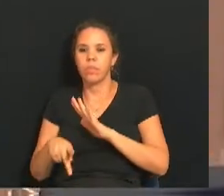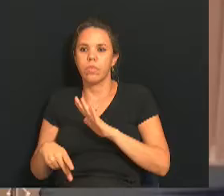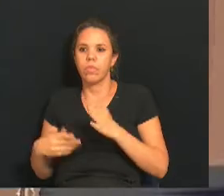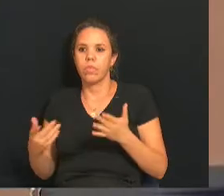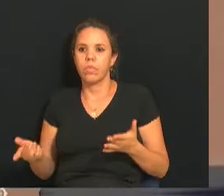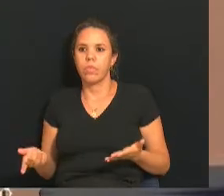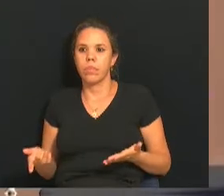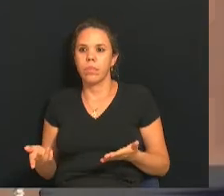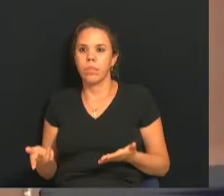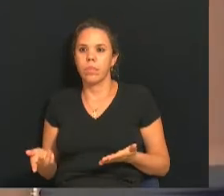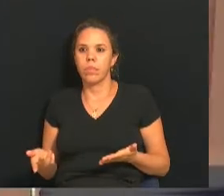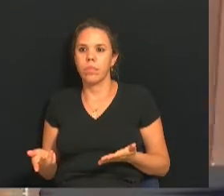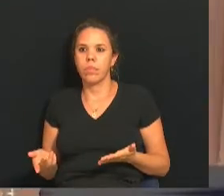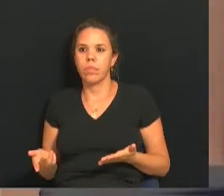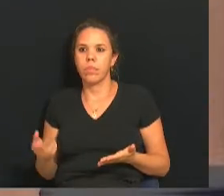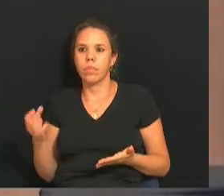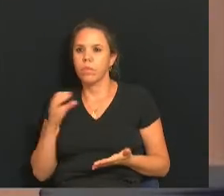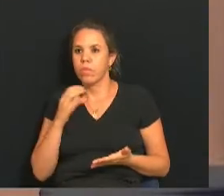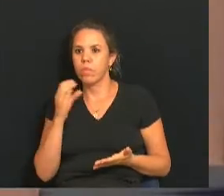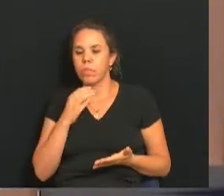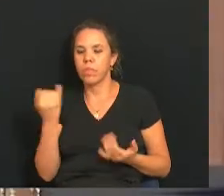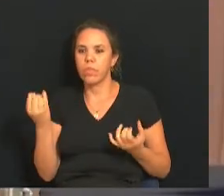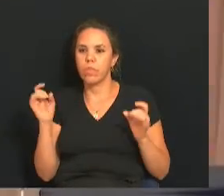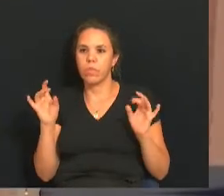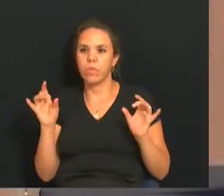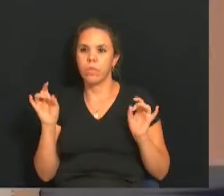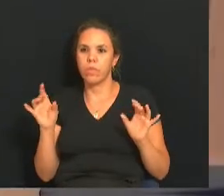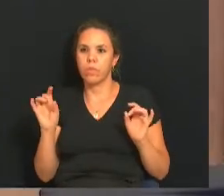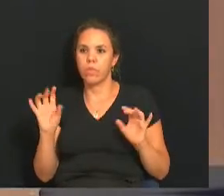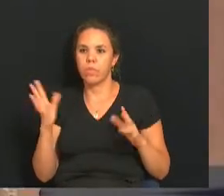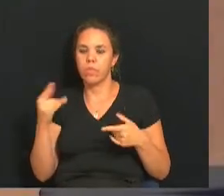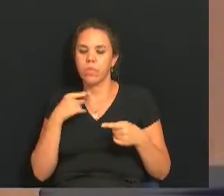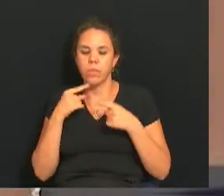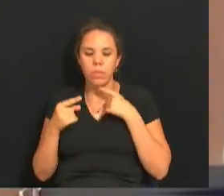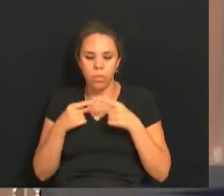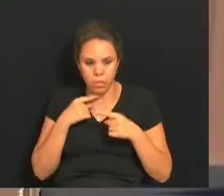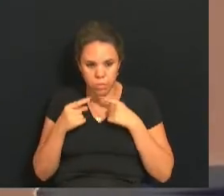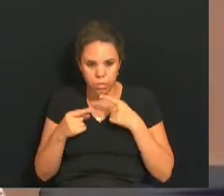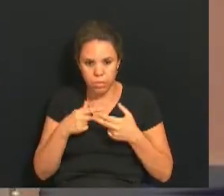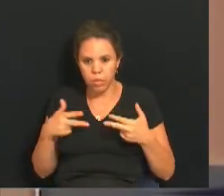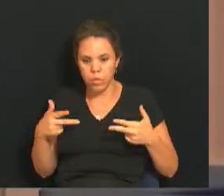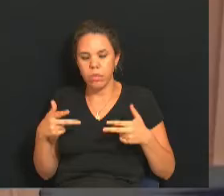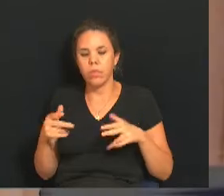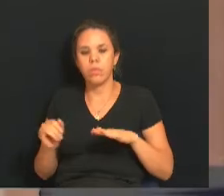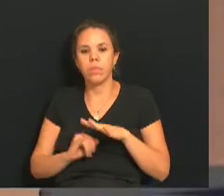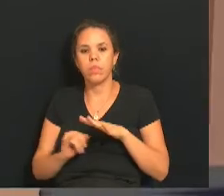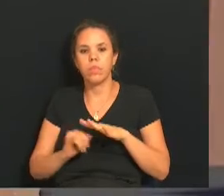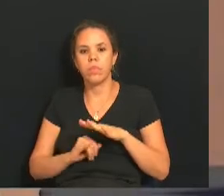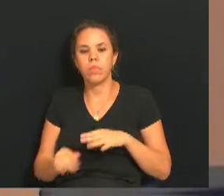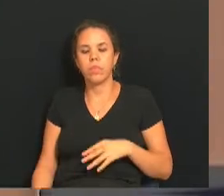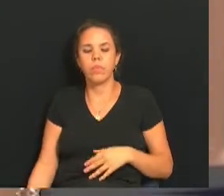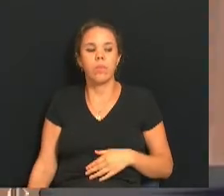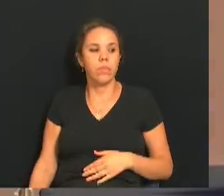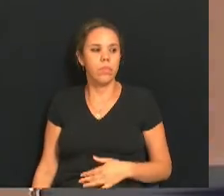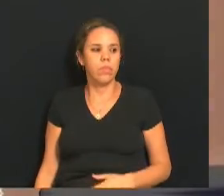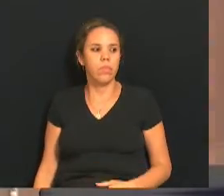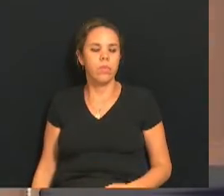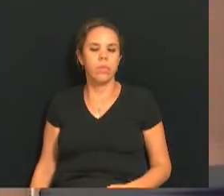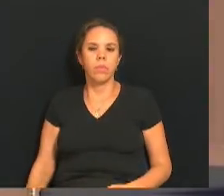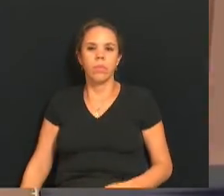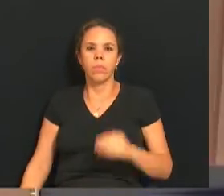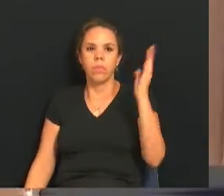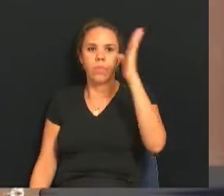de um caráter muito inquisitório, em que gerou muito questionamento de diversas instituições educacionais de Campinas e do